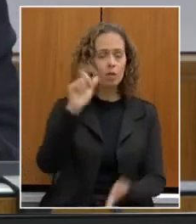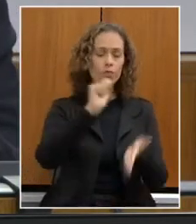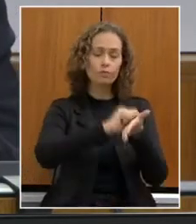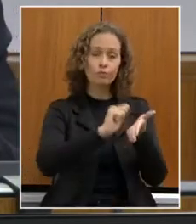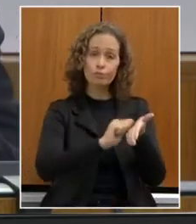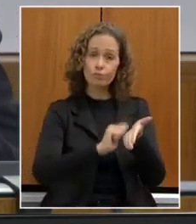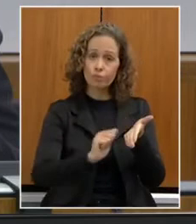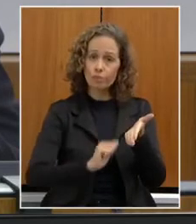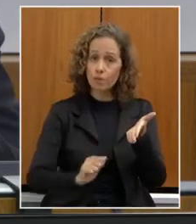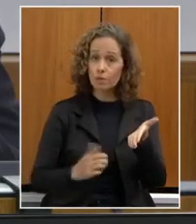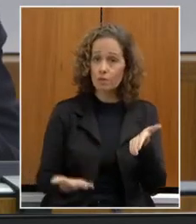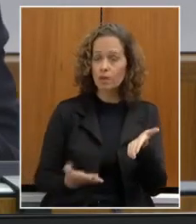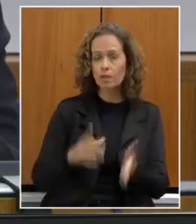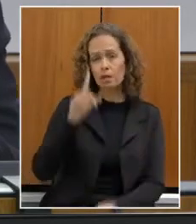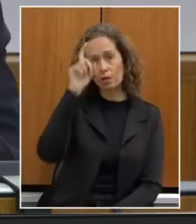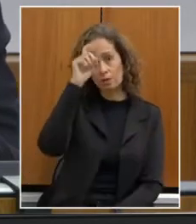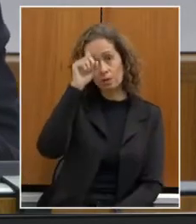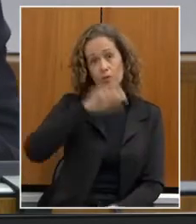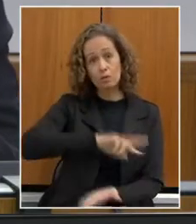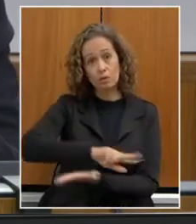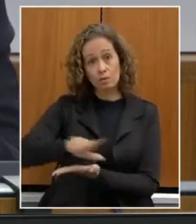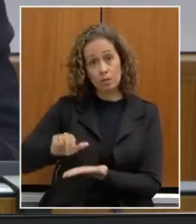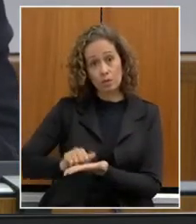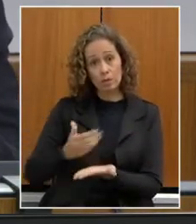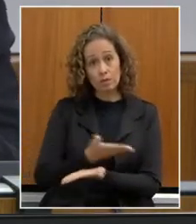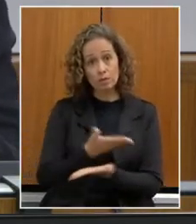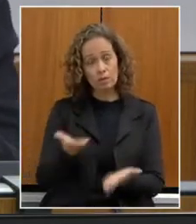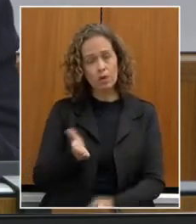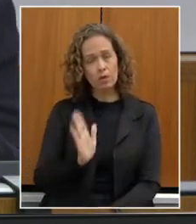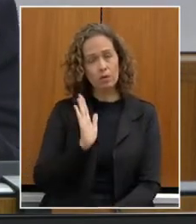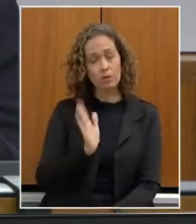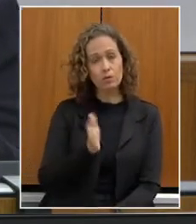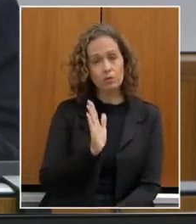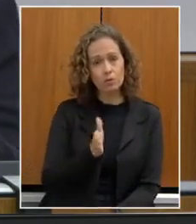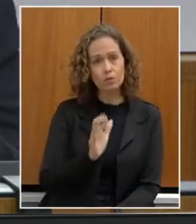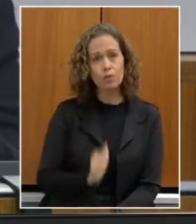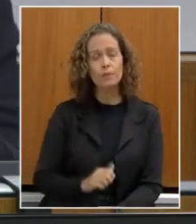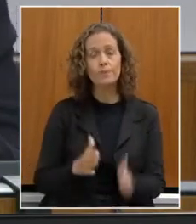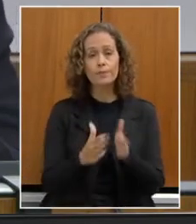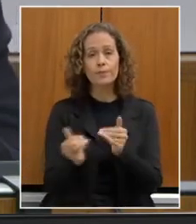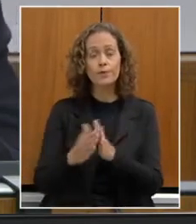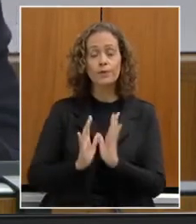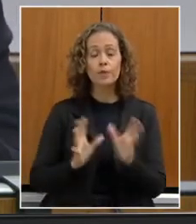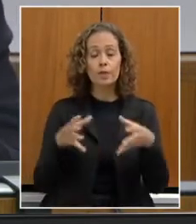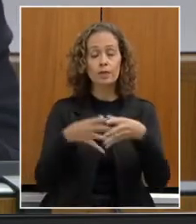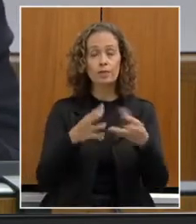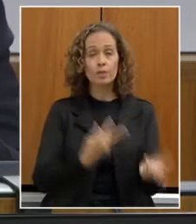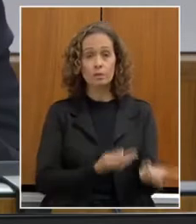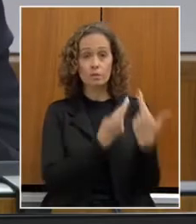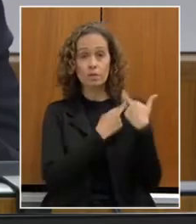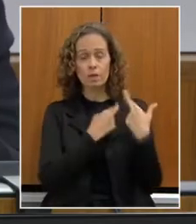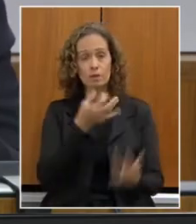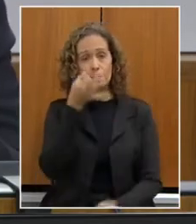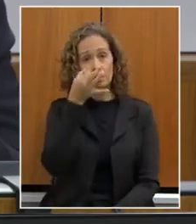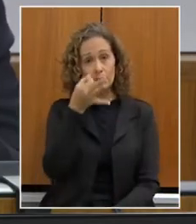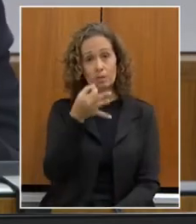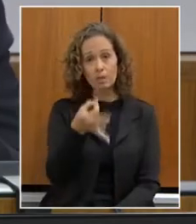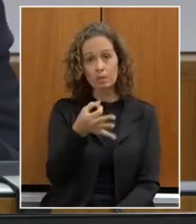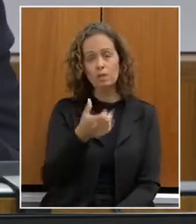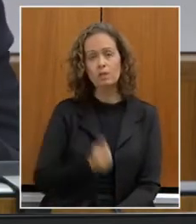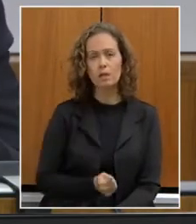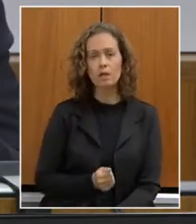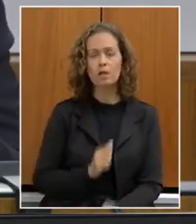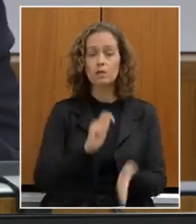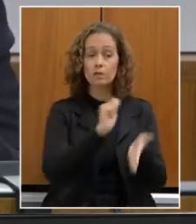então aos hospitais que o senhor está aí agora muita atenção pedir para para a equipe responsável muita atenção nesse